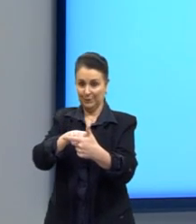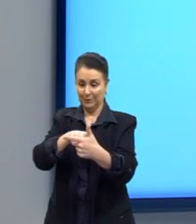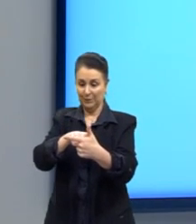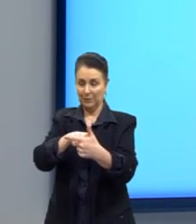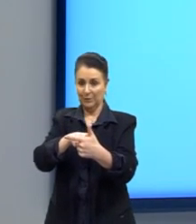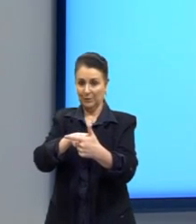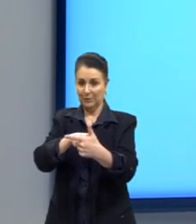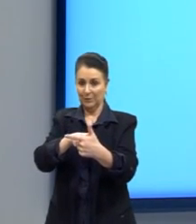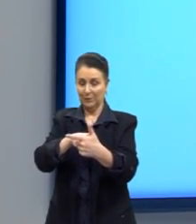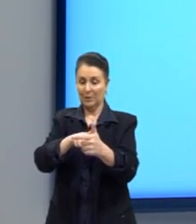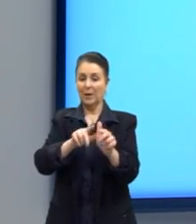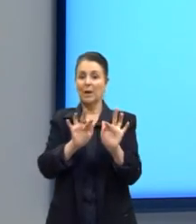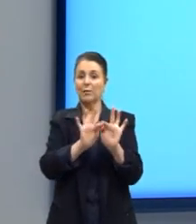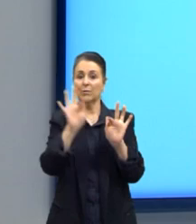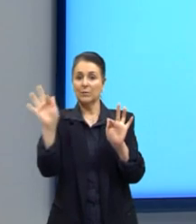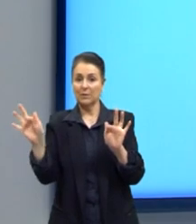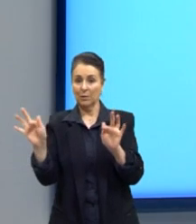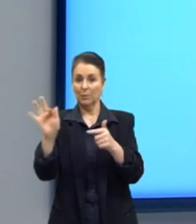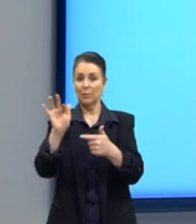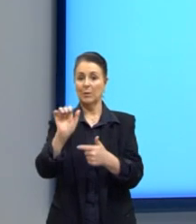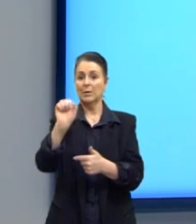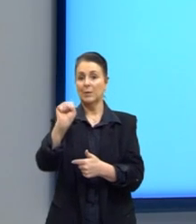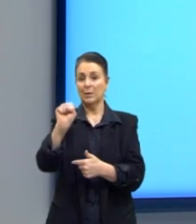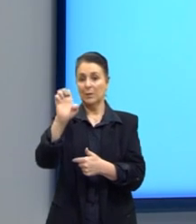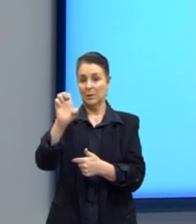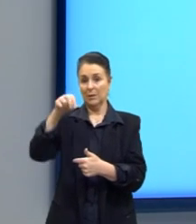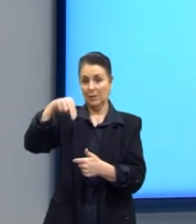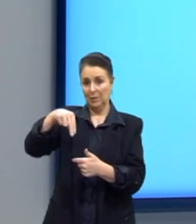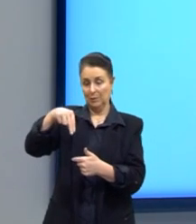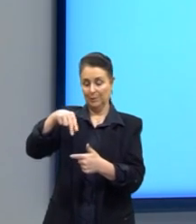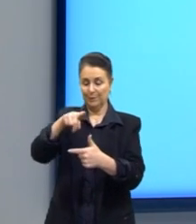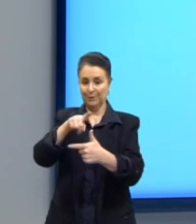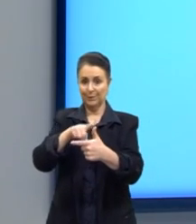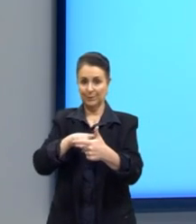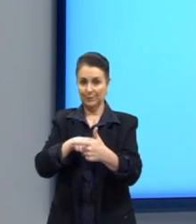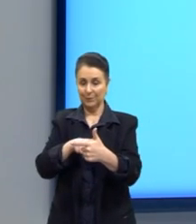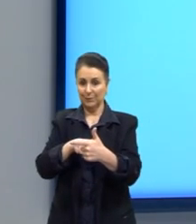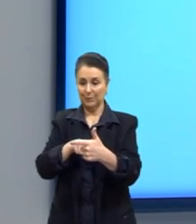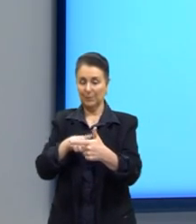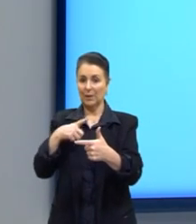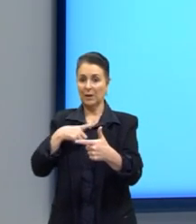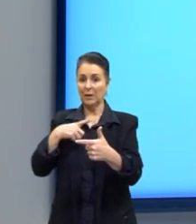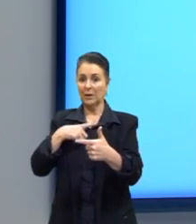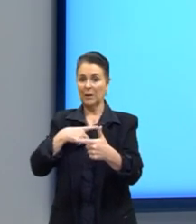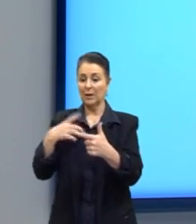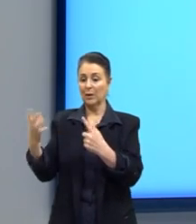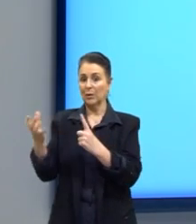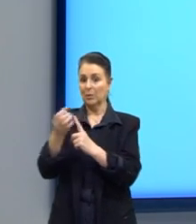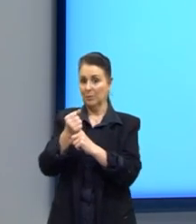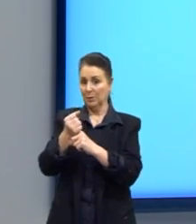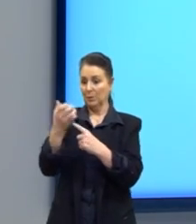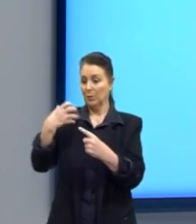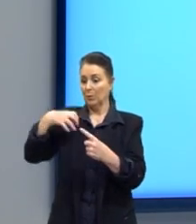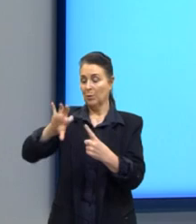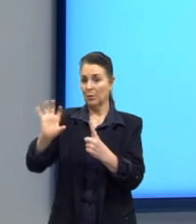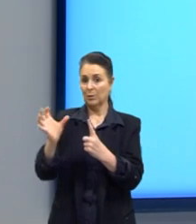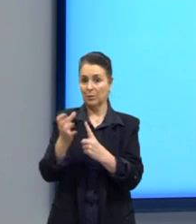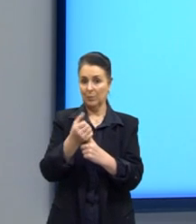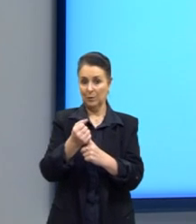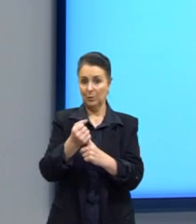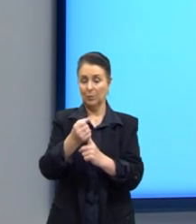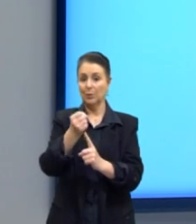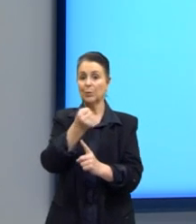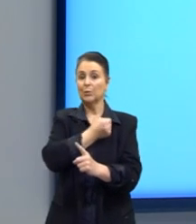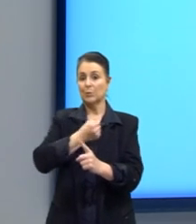de função seno uma função que ela é definida com domínio e contra domínio nos números reais